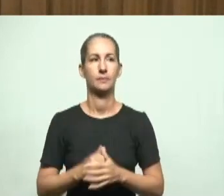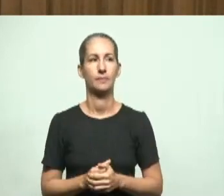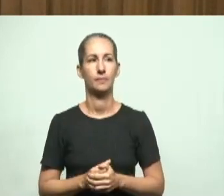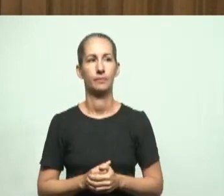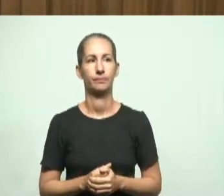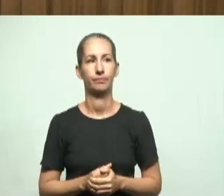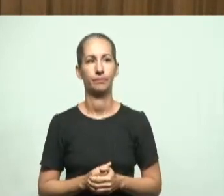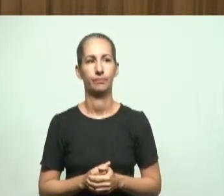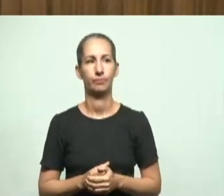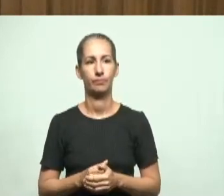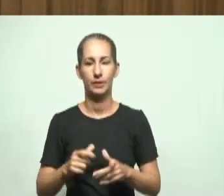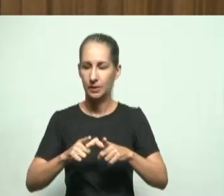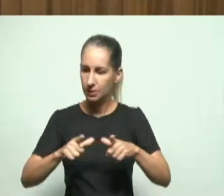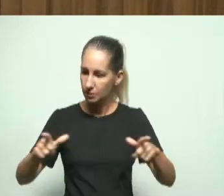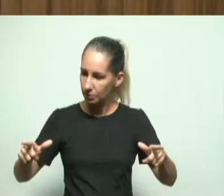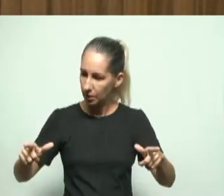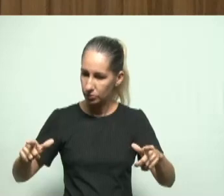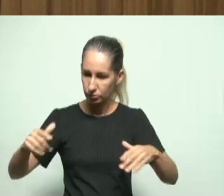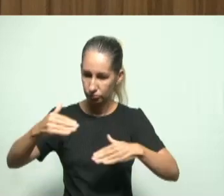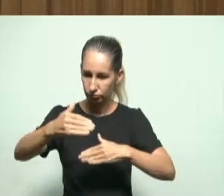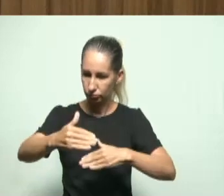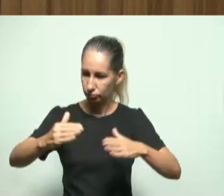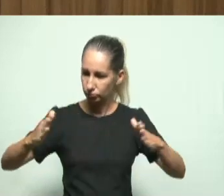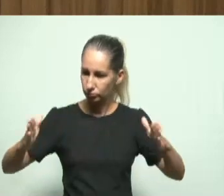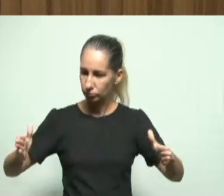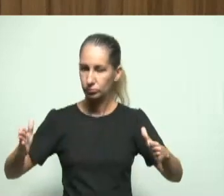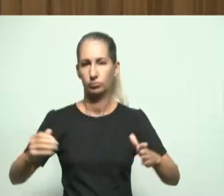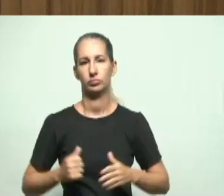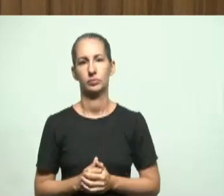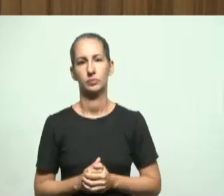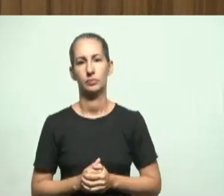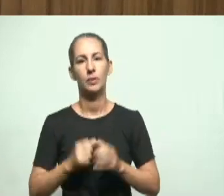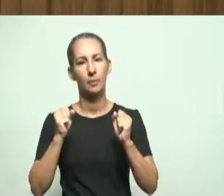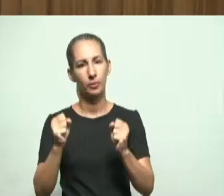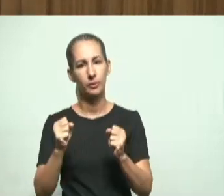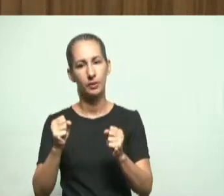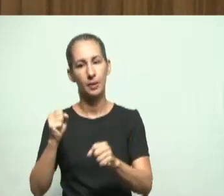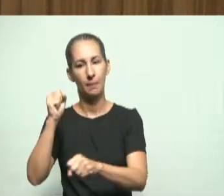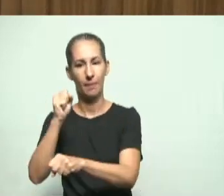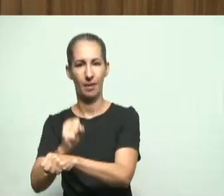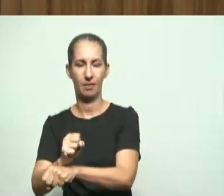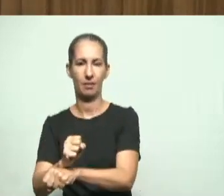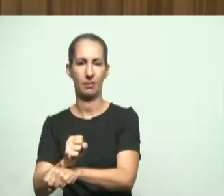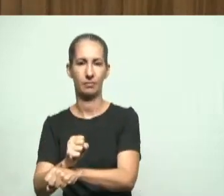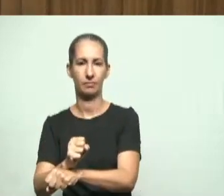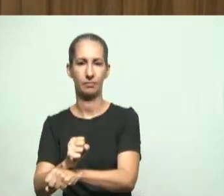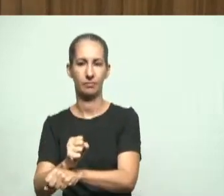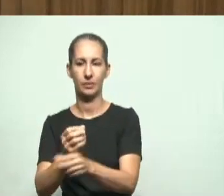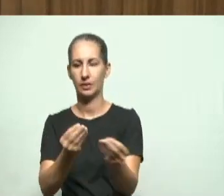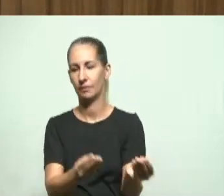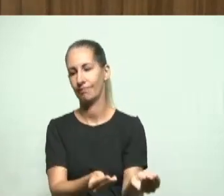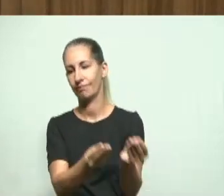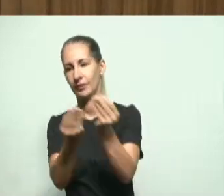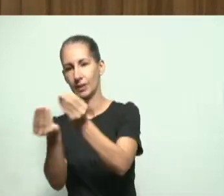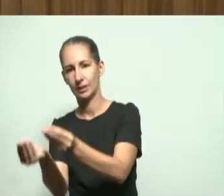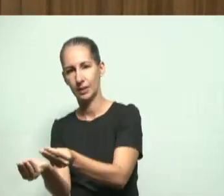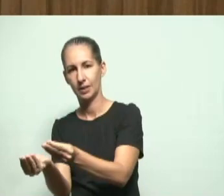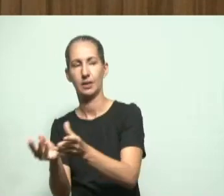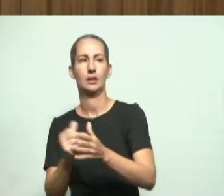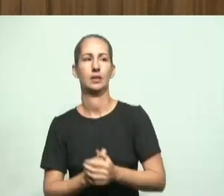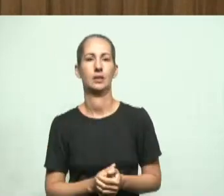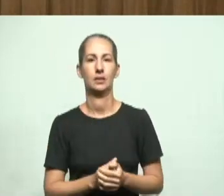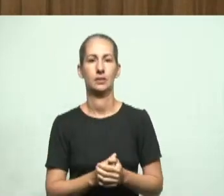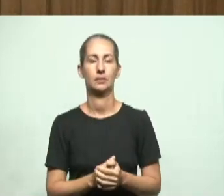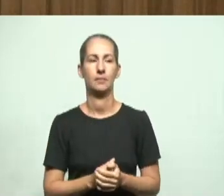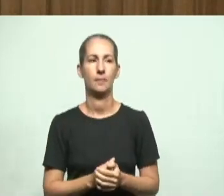há um espaço determinado para que eles possam parar os veículos e fazer a carga e descarga